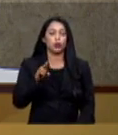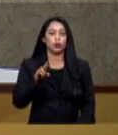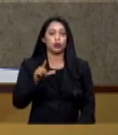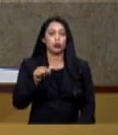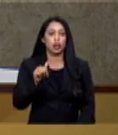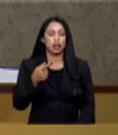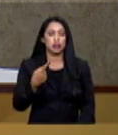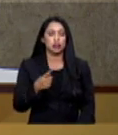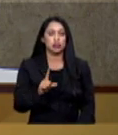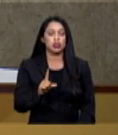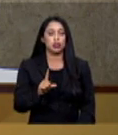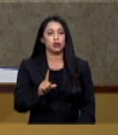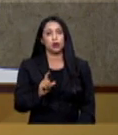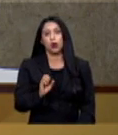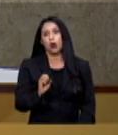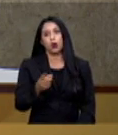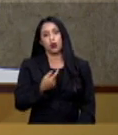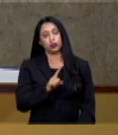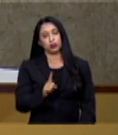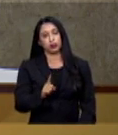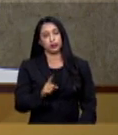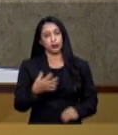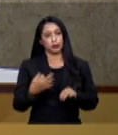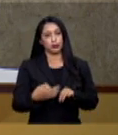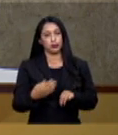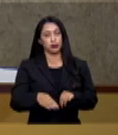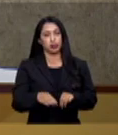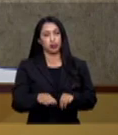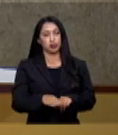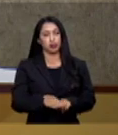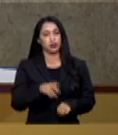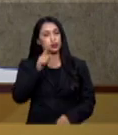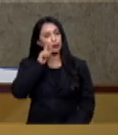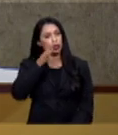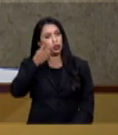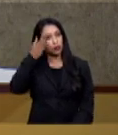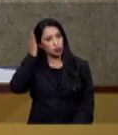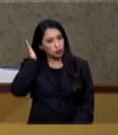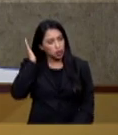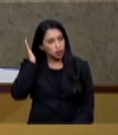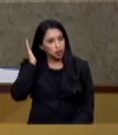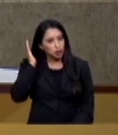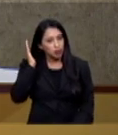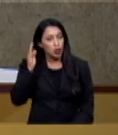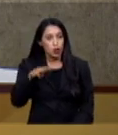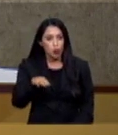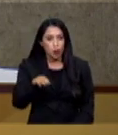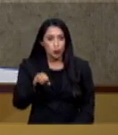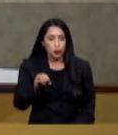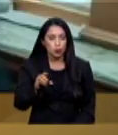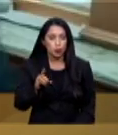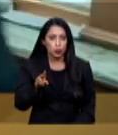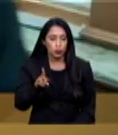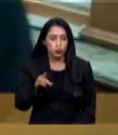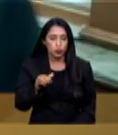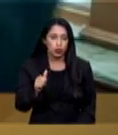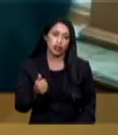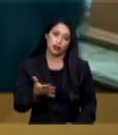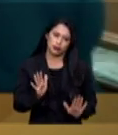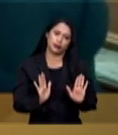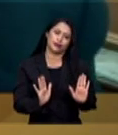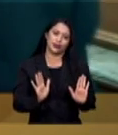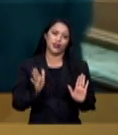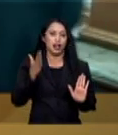Ministro Marco Aurélio, só para uma questão de praxe. Vossa Excelência modula? Sim. Vossa Excelência